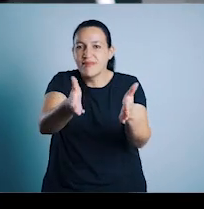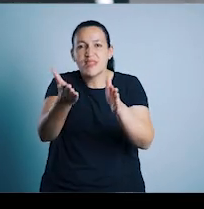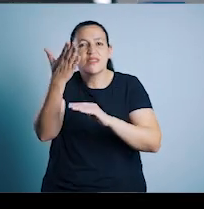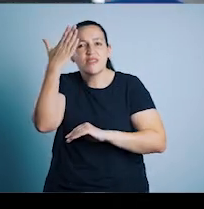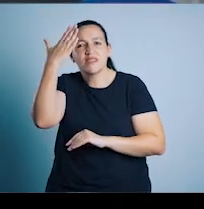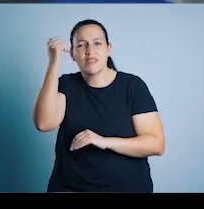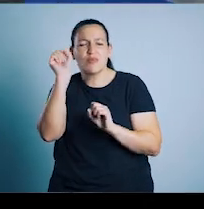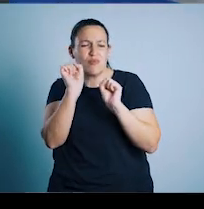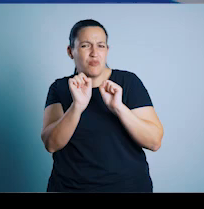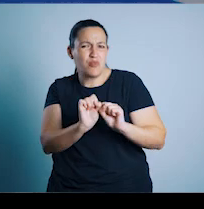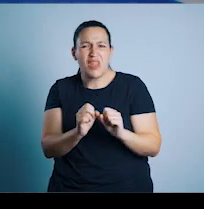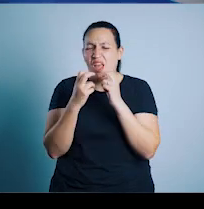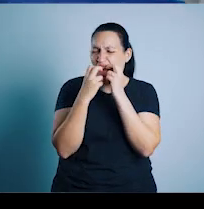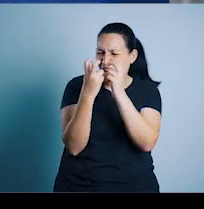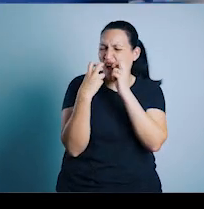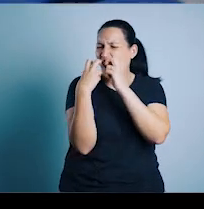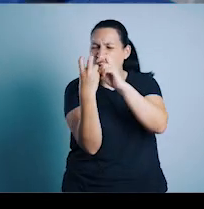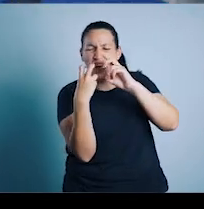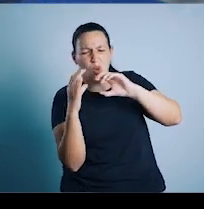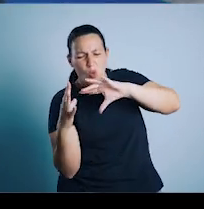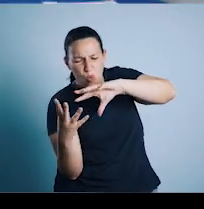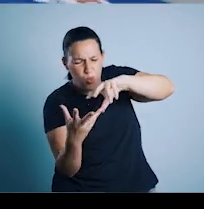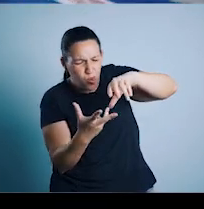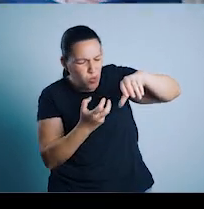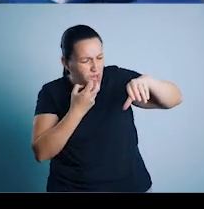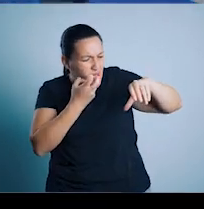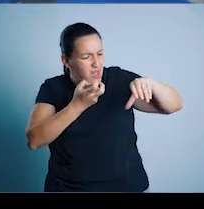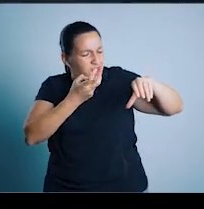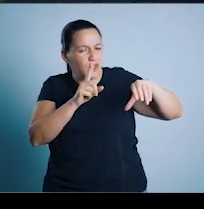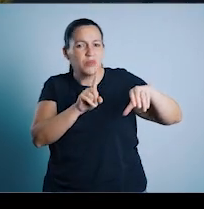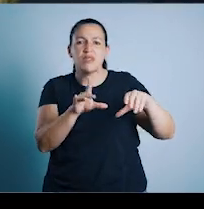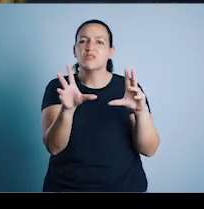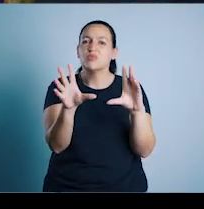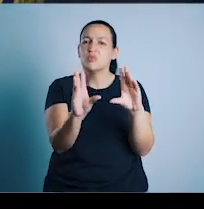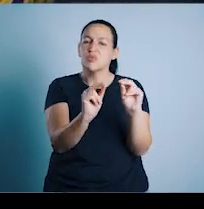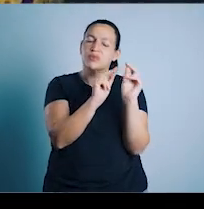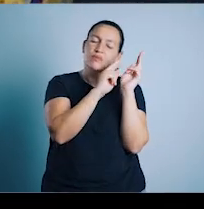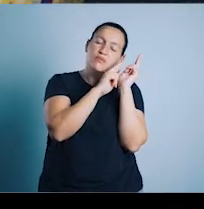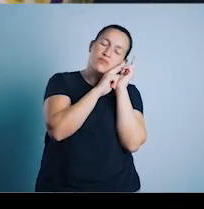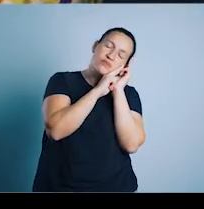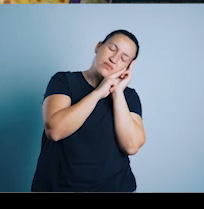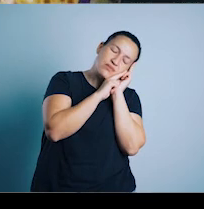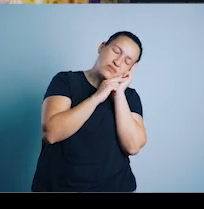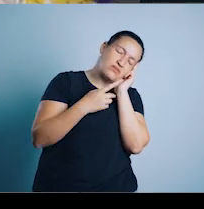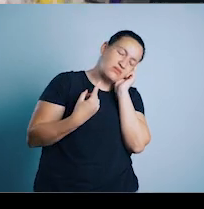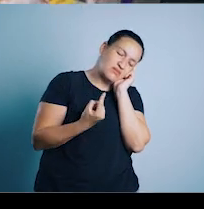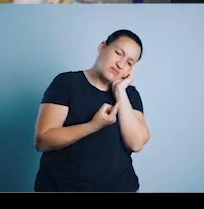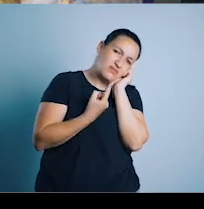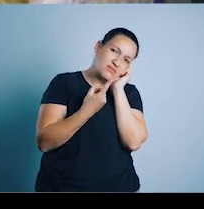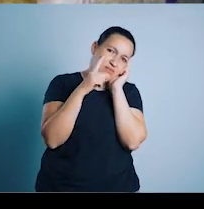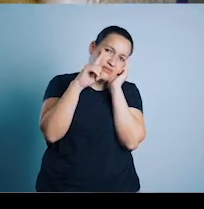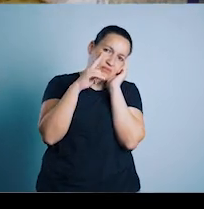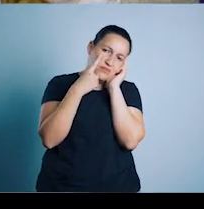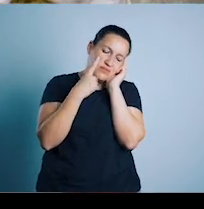direção. Sei, podes gritar ao mundo inteiro, mas quando é noite o travesseiro